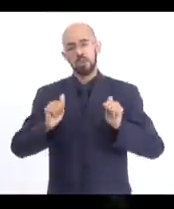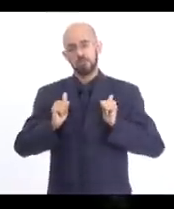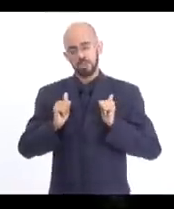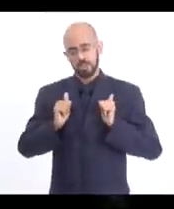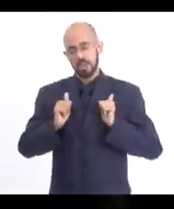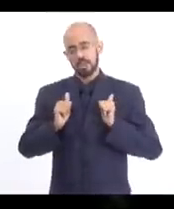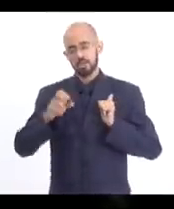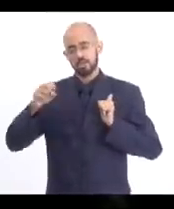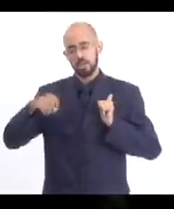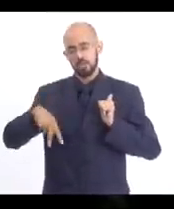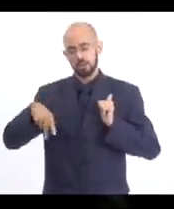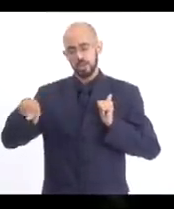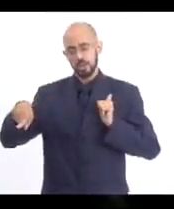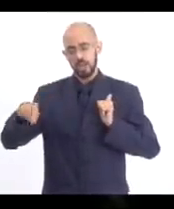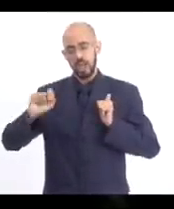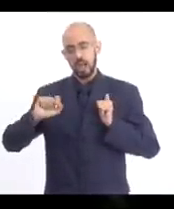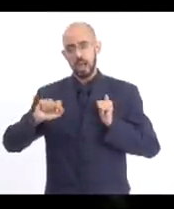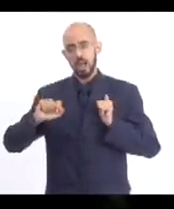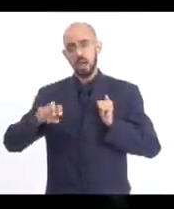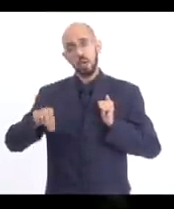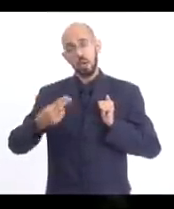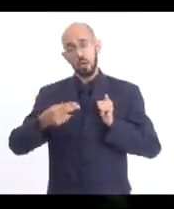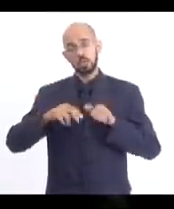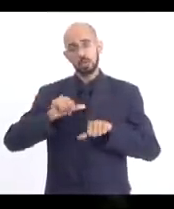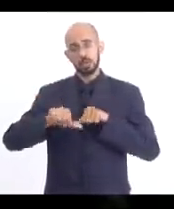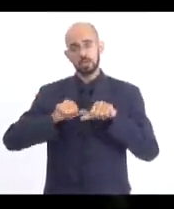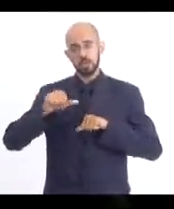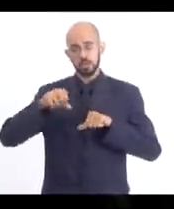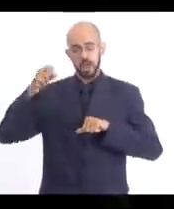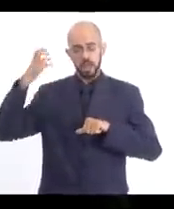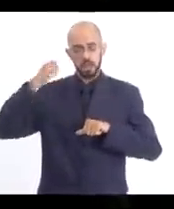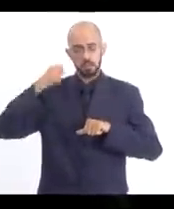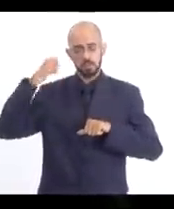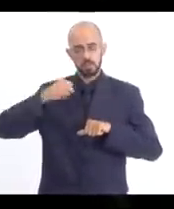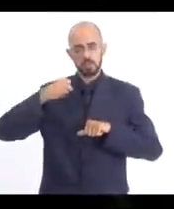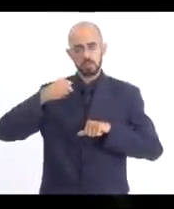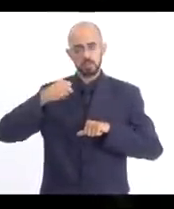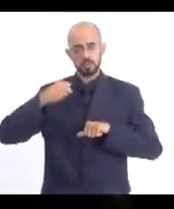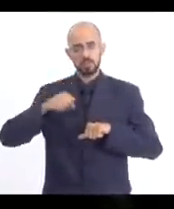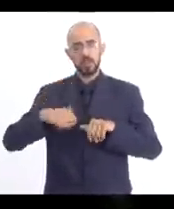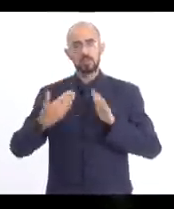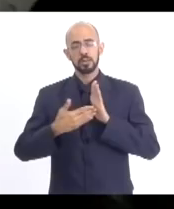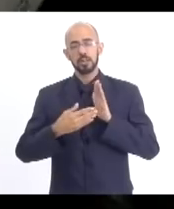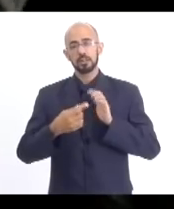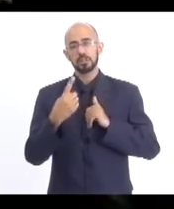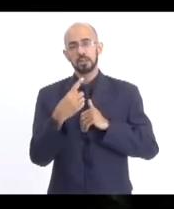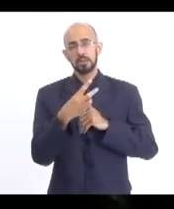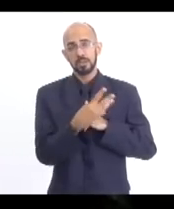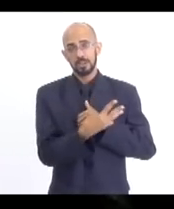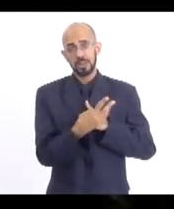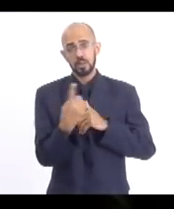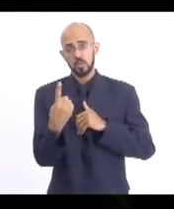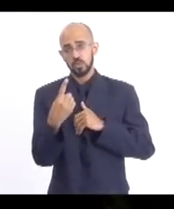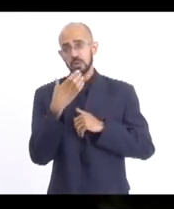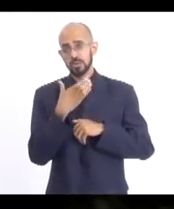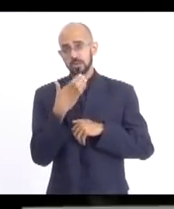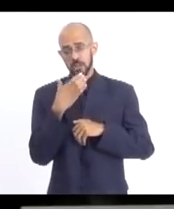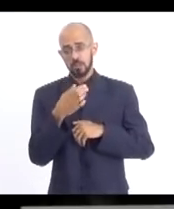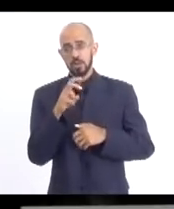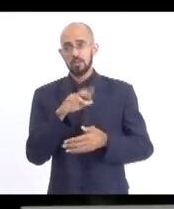se aposentar ou virar pensionista até 31 de dezembro deste ano, ele só vai pagar